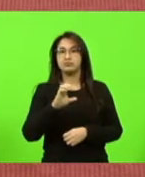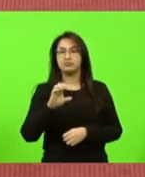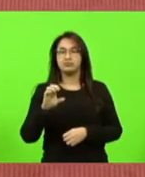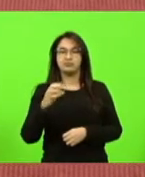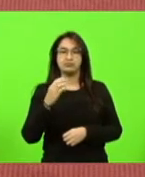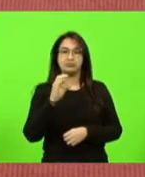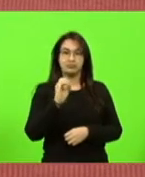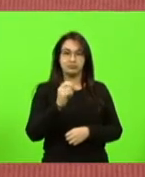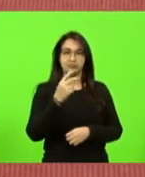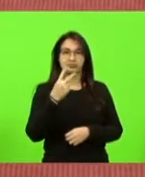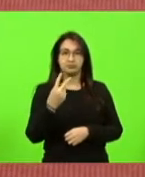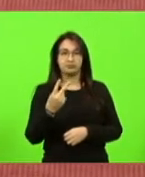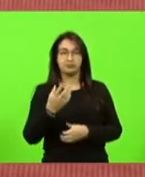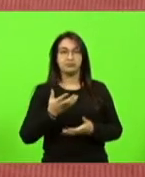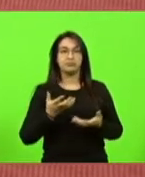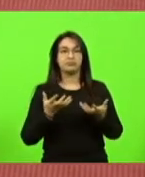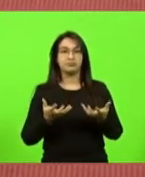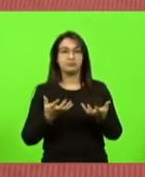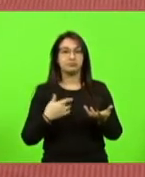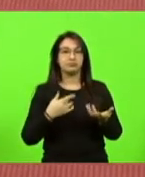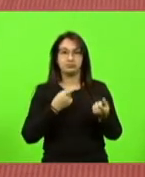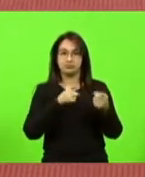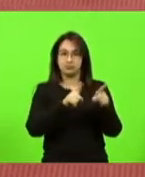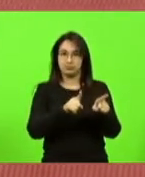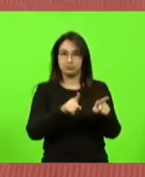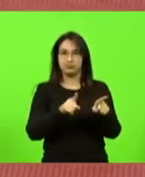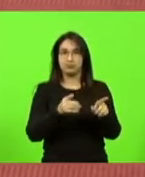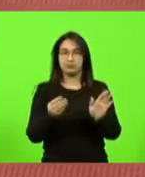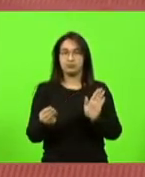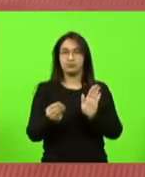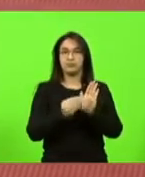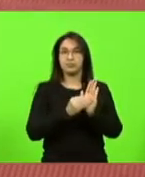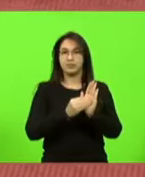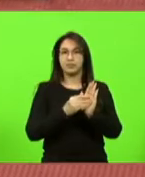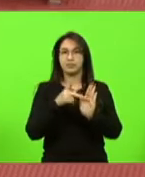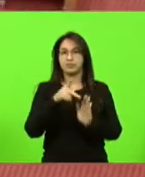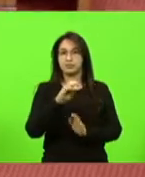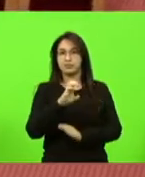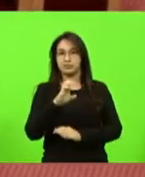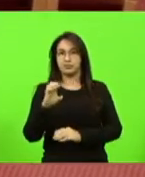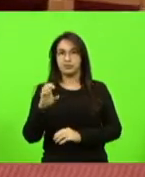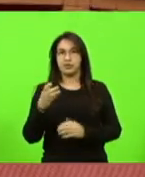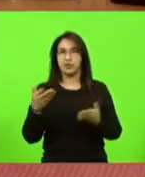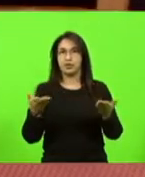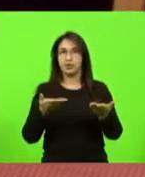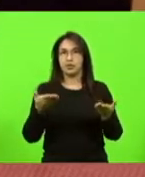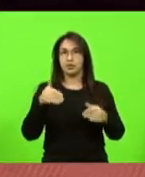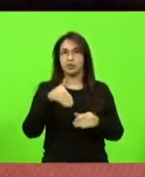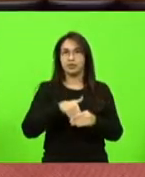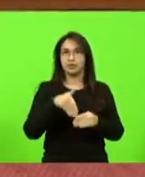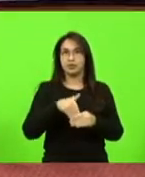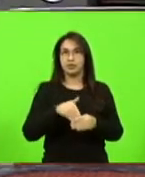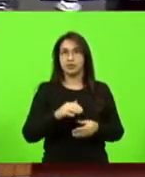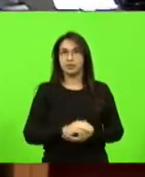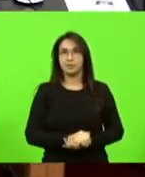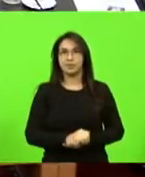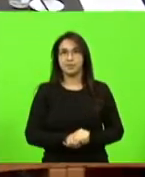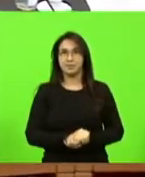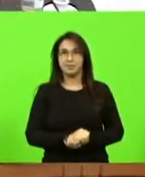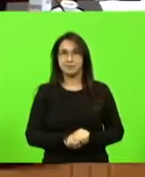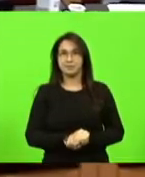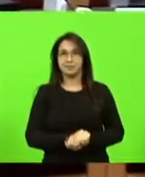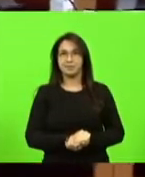eu gostaria de manifestar minha objeção à inclusão dessa PEC hoje na votação de hoje. Ok,